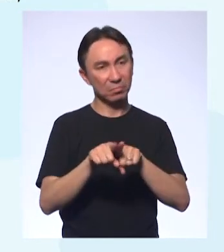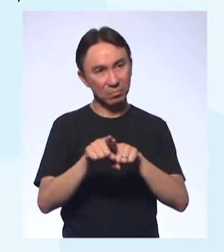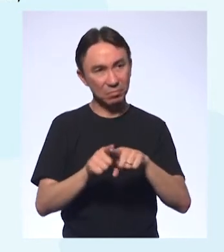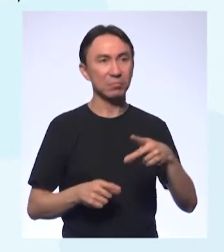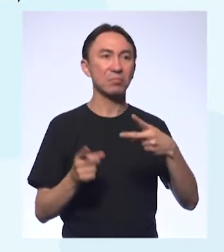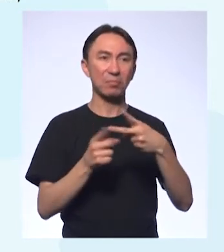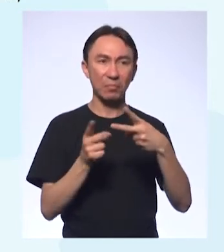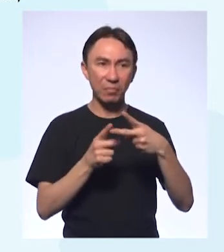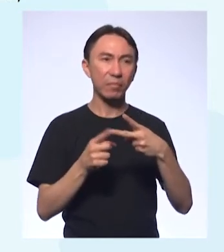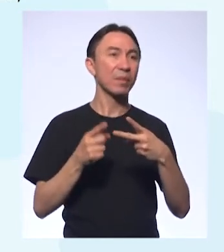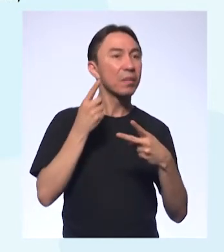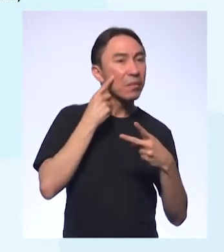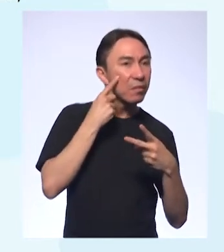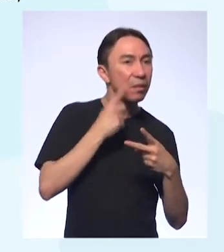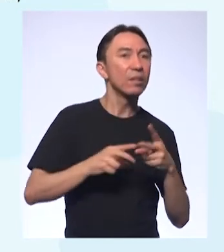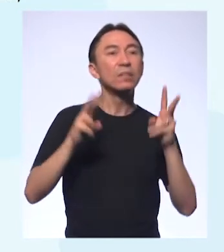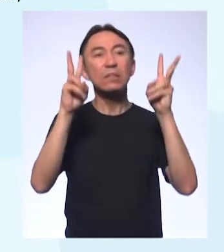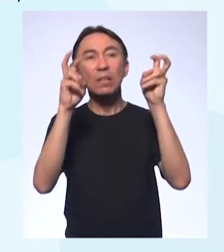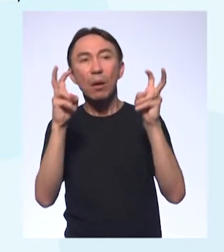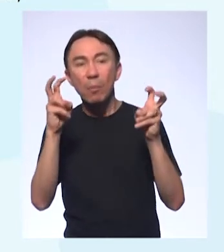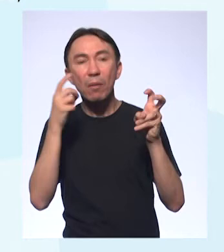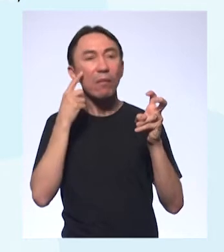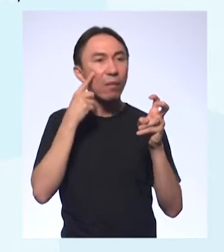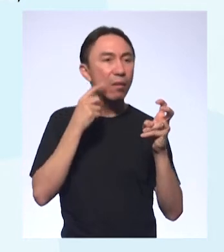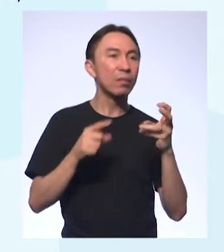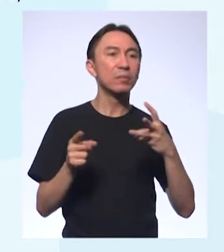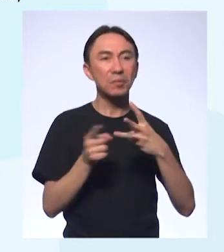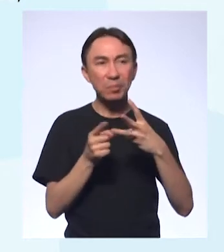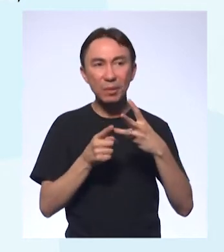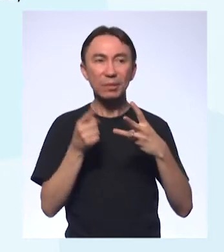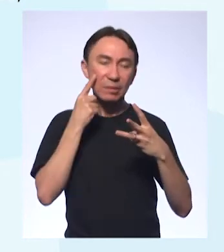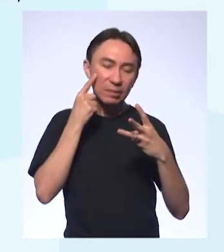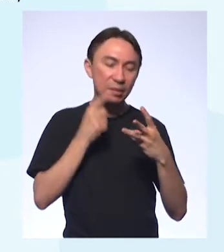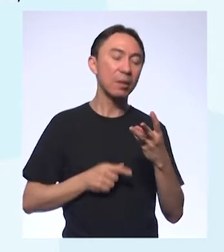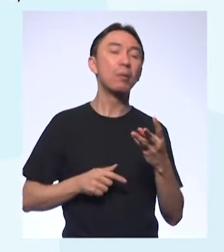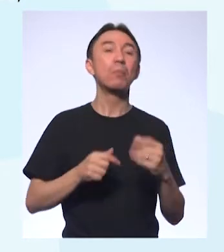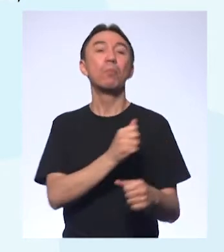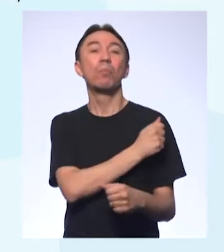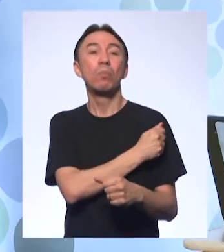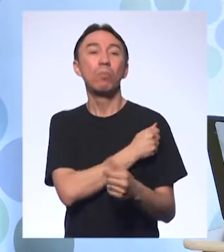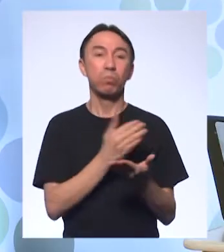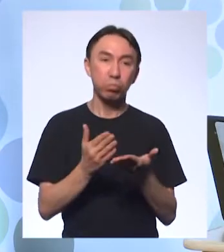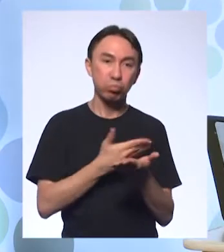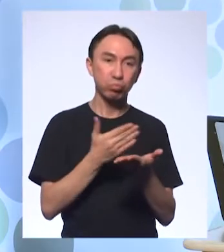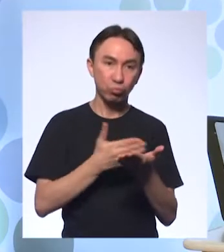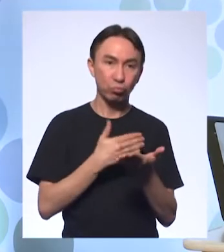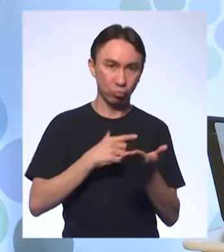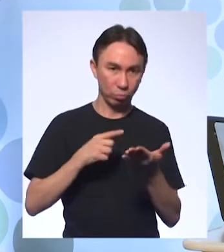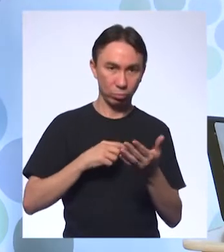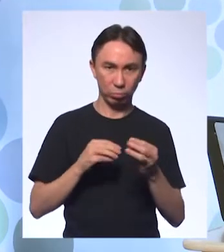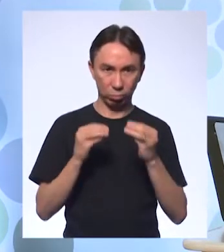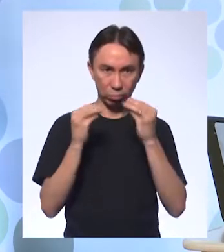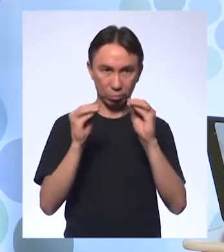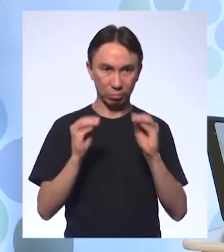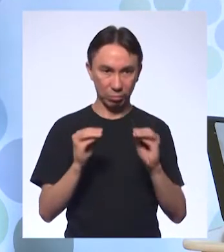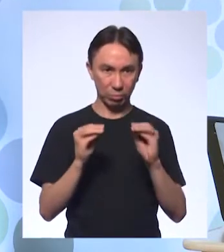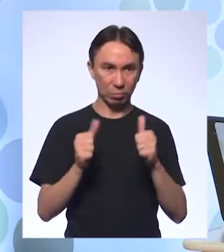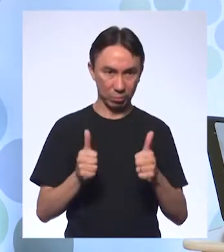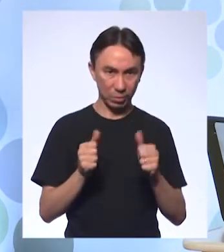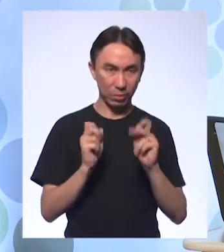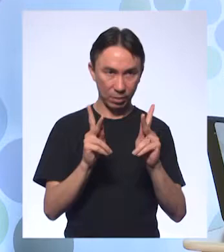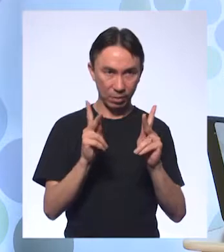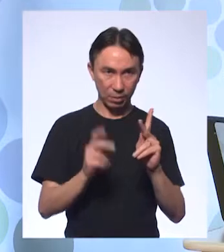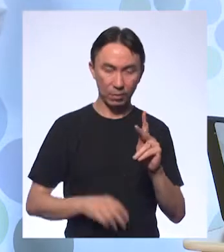na aula, fazer registros relevantes e é bom ter sempre o caderno do aluno em mãos, tudo bem? Essas orientações aí